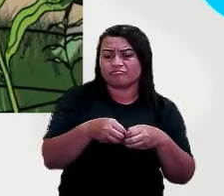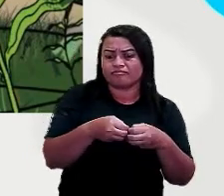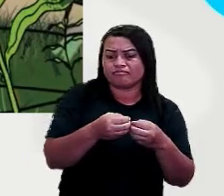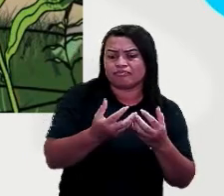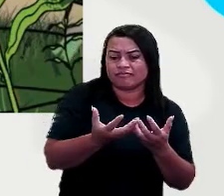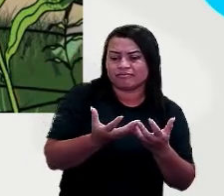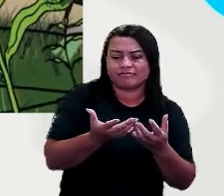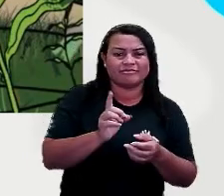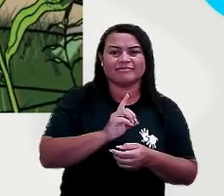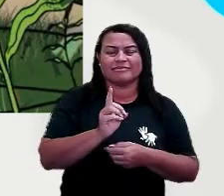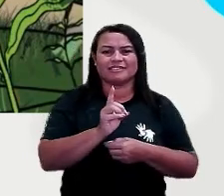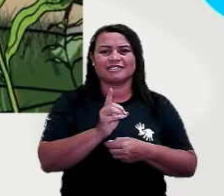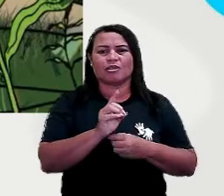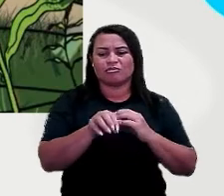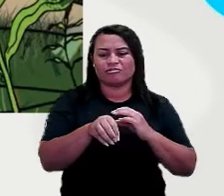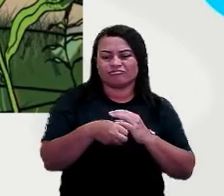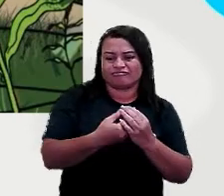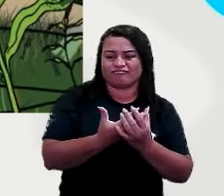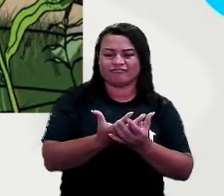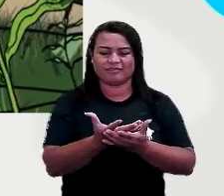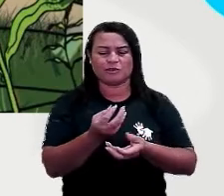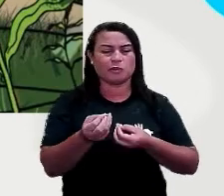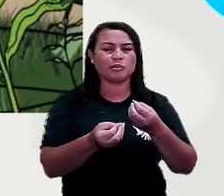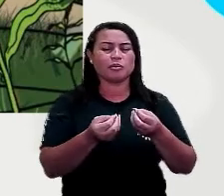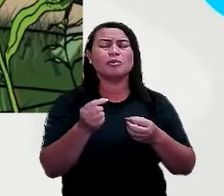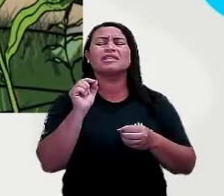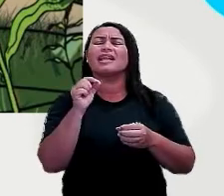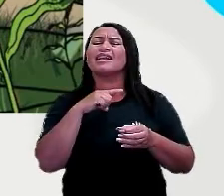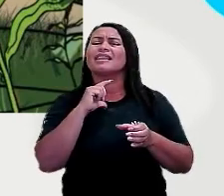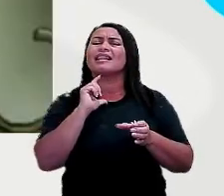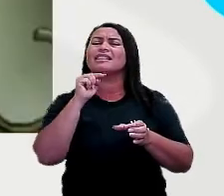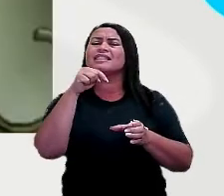que será que tem dentro do milho da pipoca?